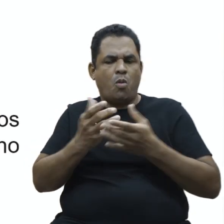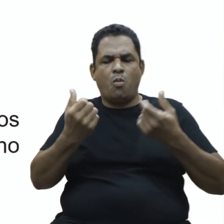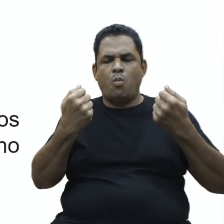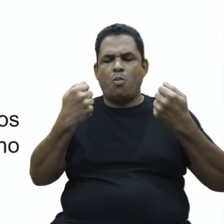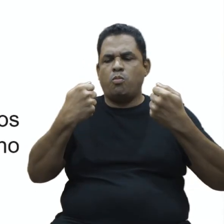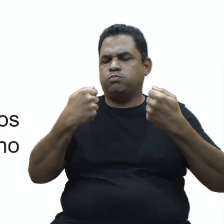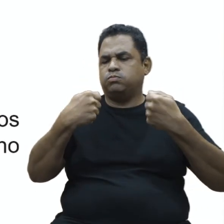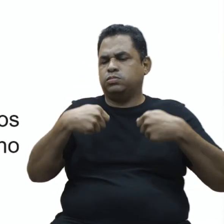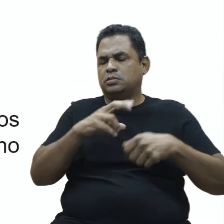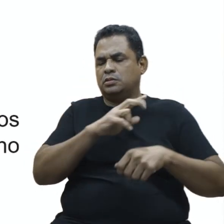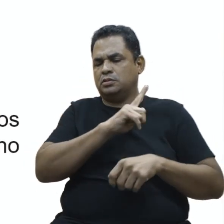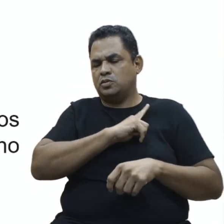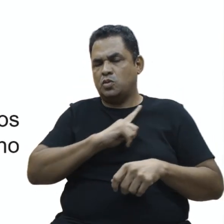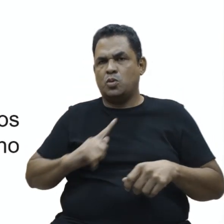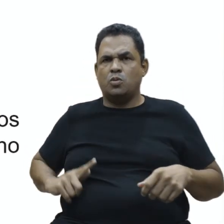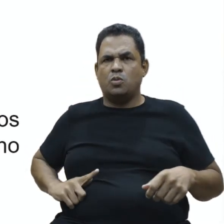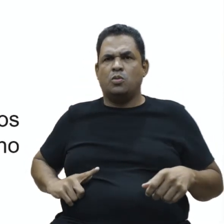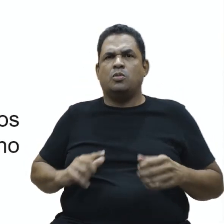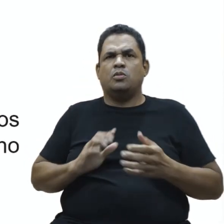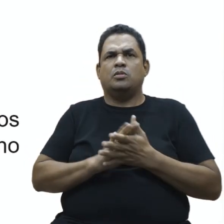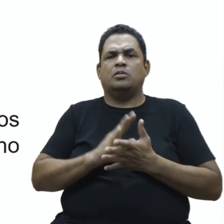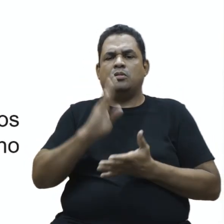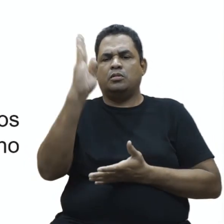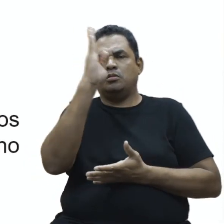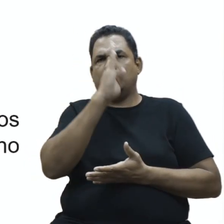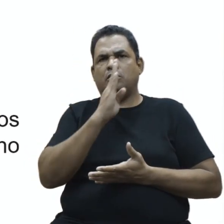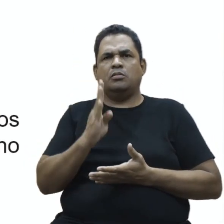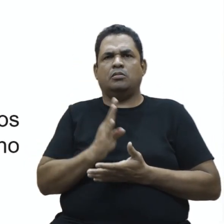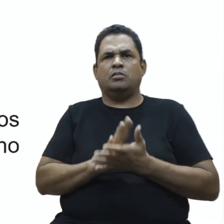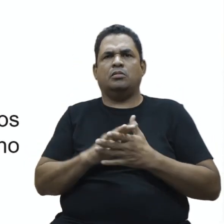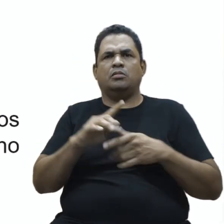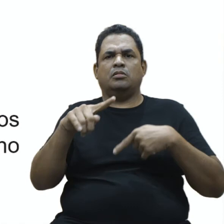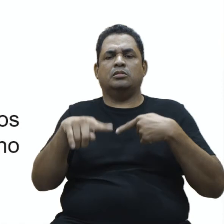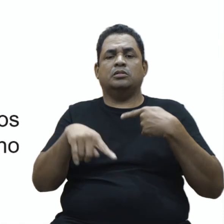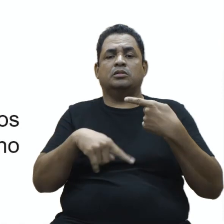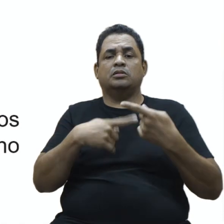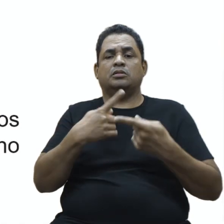governamental, como é o caso do Brasil pós